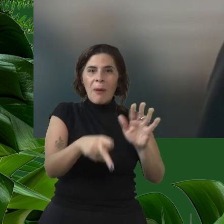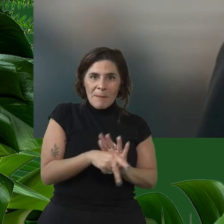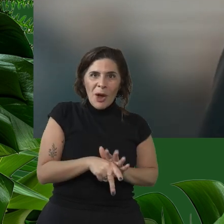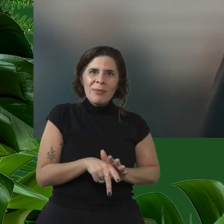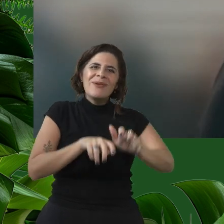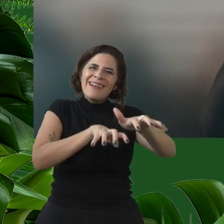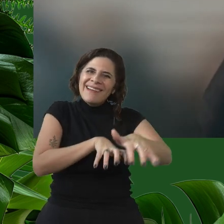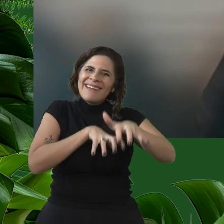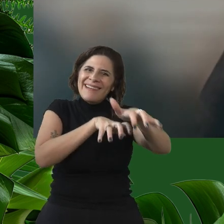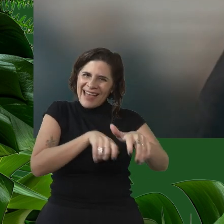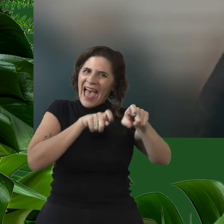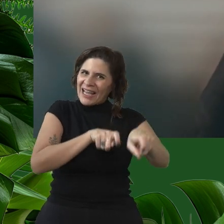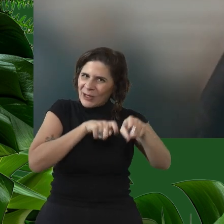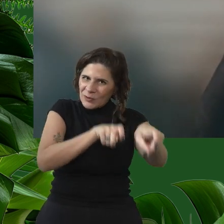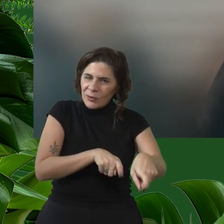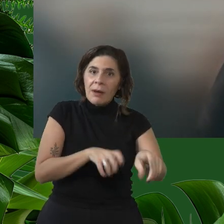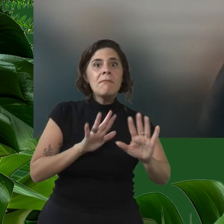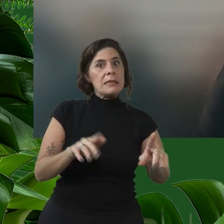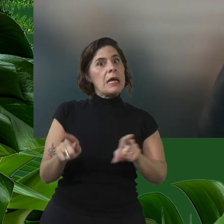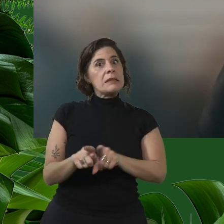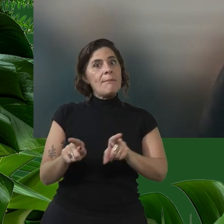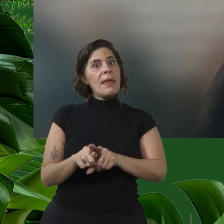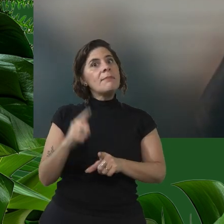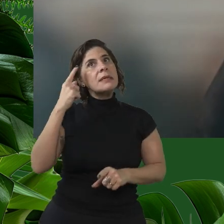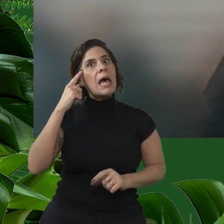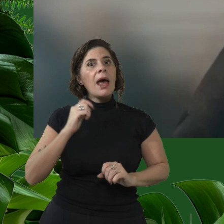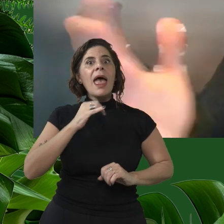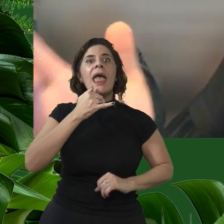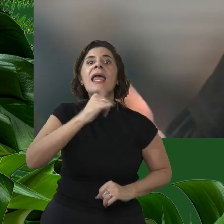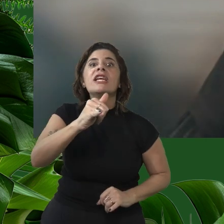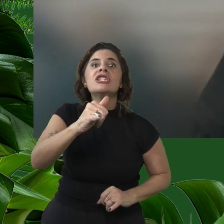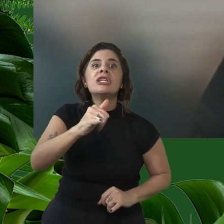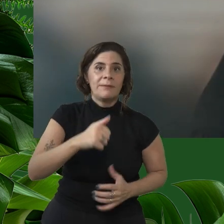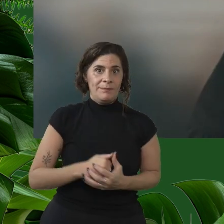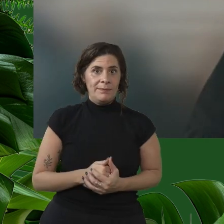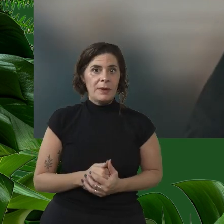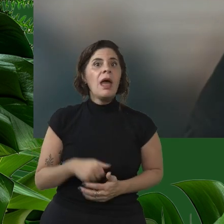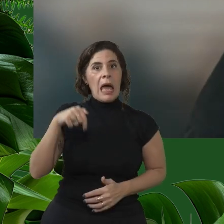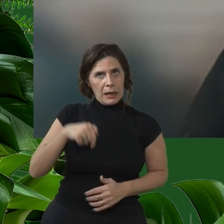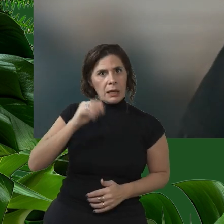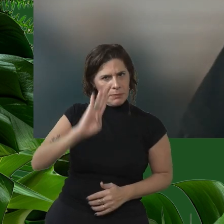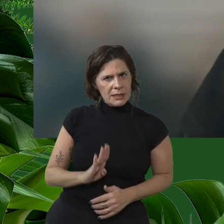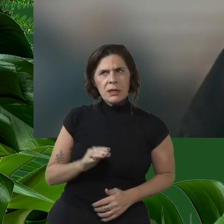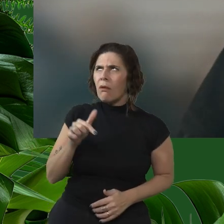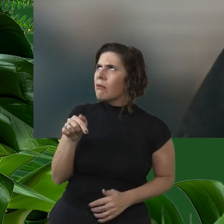energética no Brasil, né? O Brasil tem sua matriz majoritariamente, cerca de 70% ou um pouco mais,